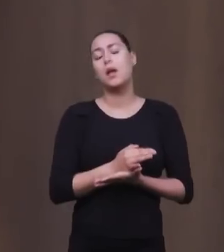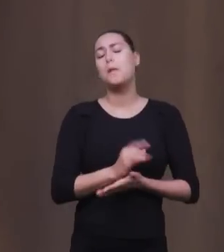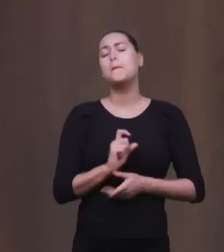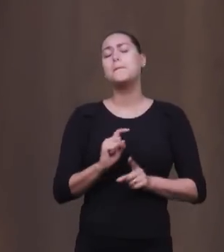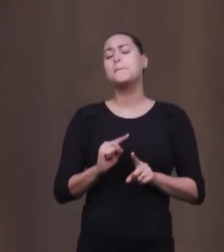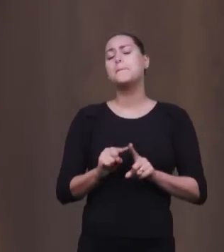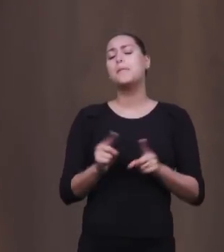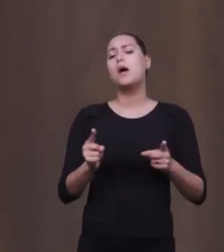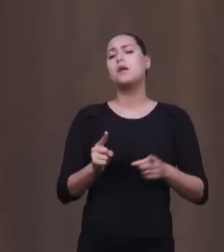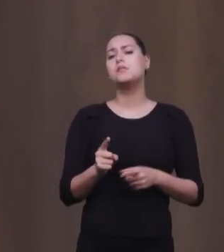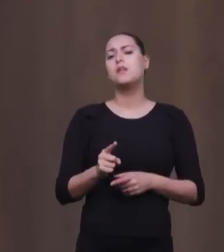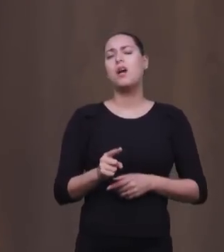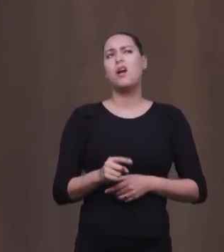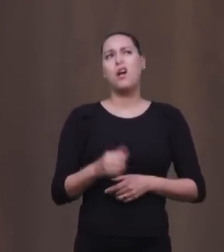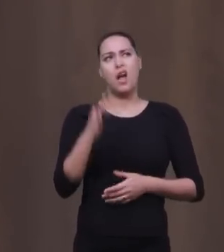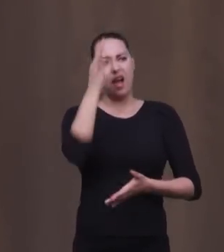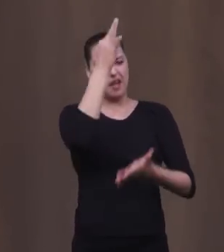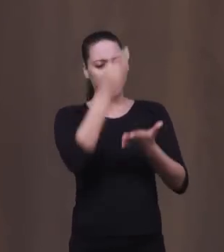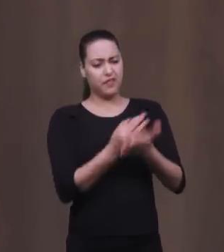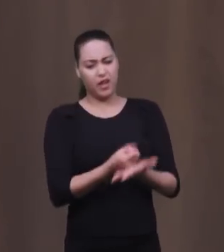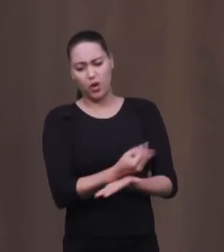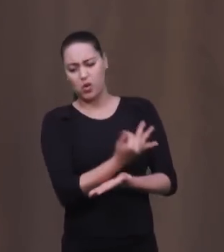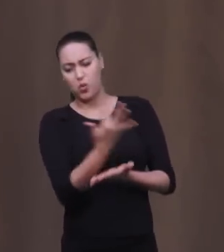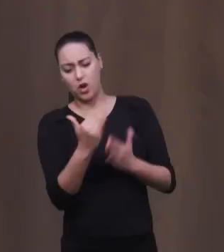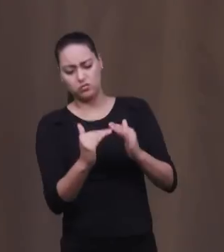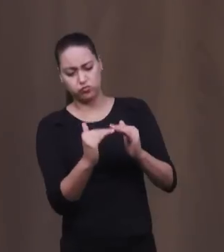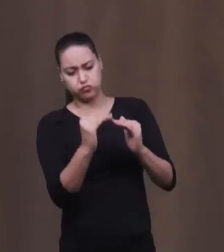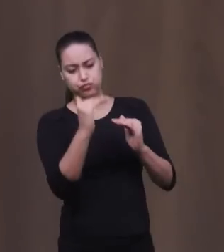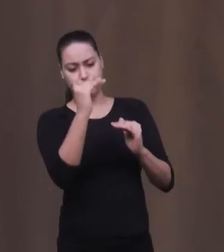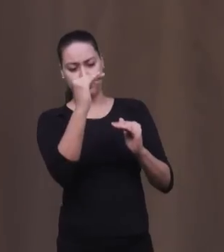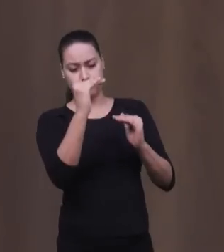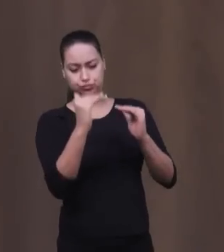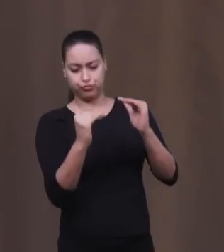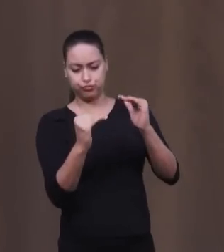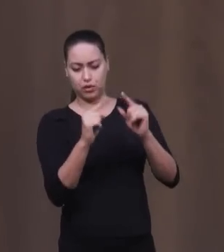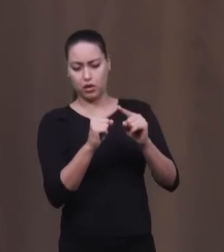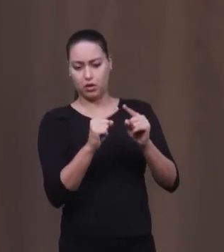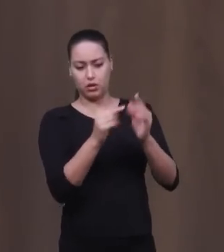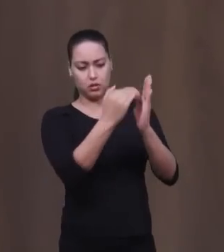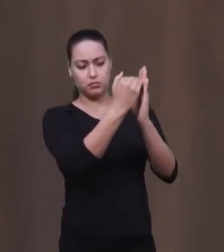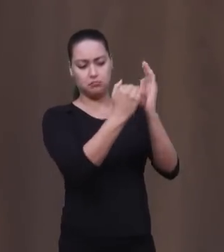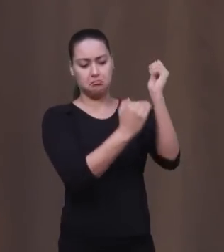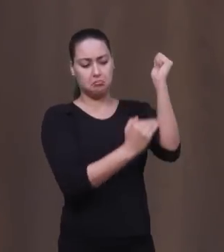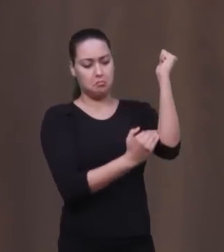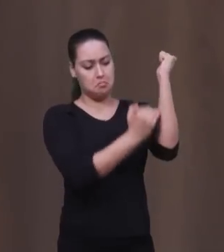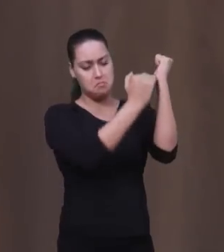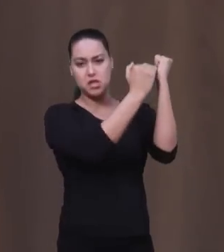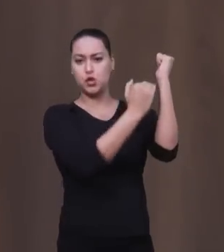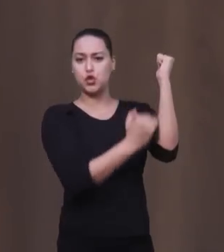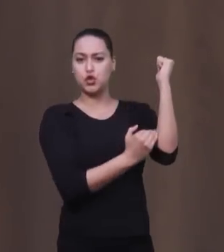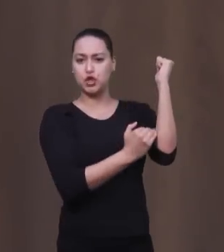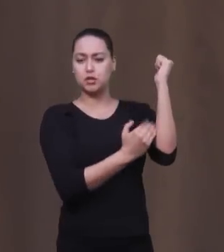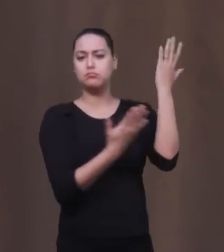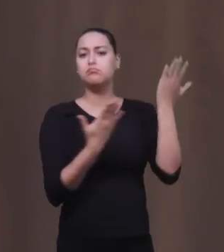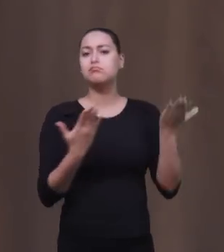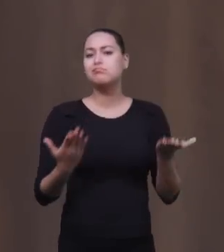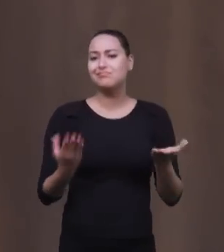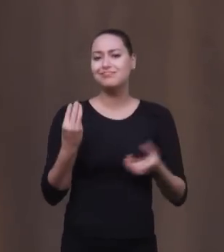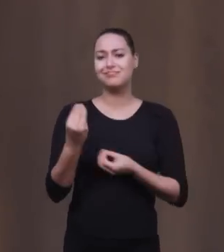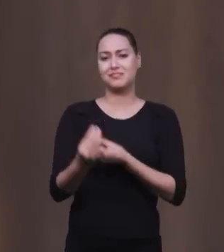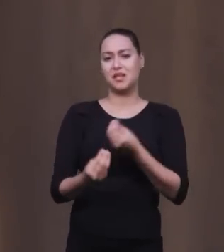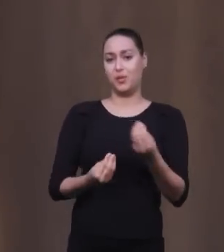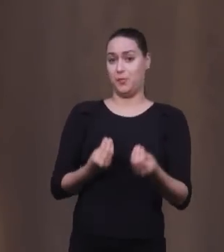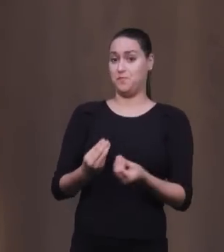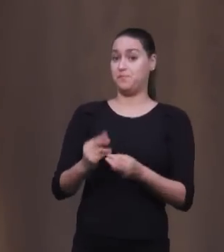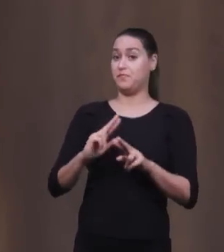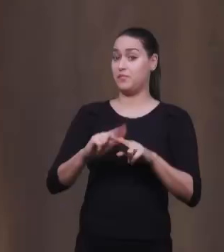Então, que fé é essa que você pode medir essa fé? Então, a profecia vem de acordo com aquilo que o